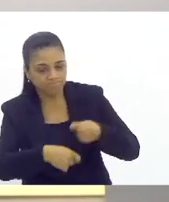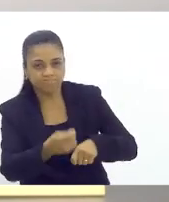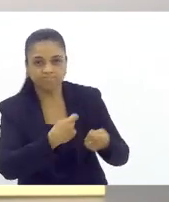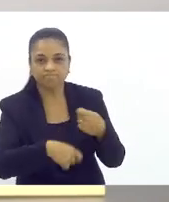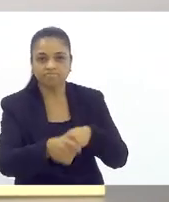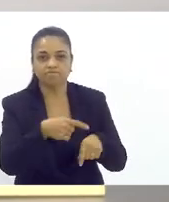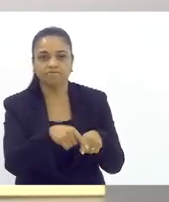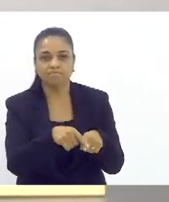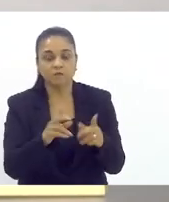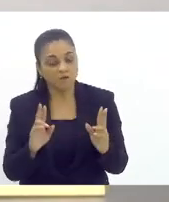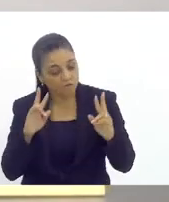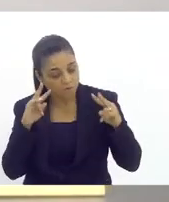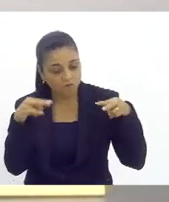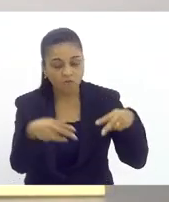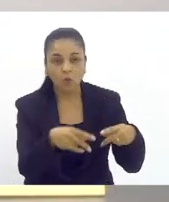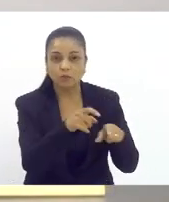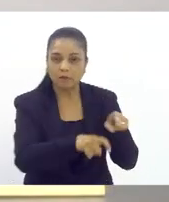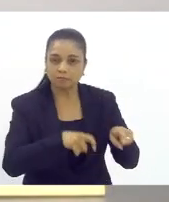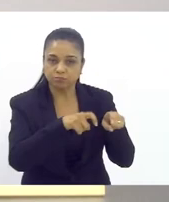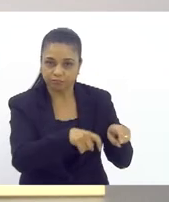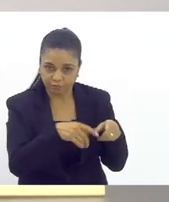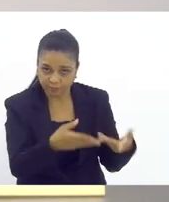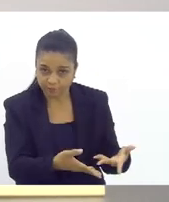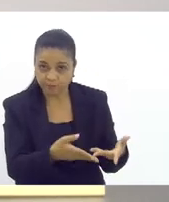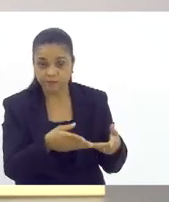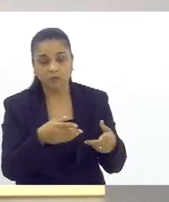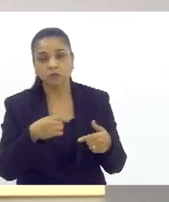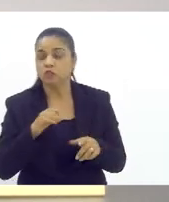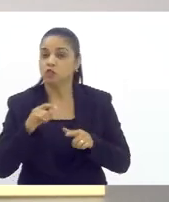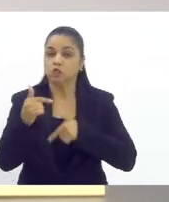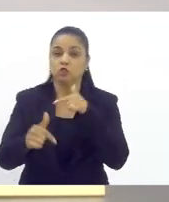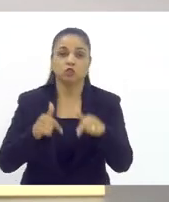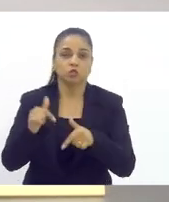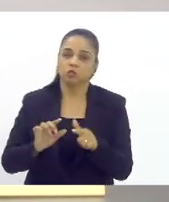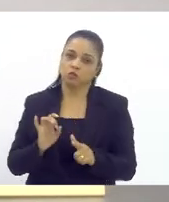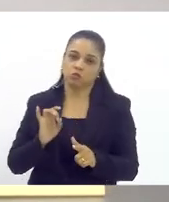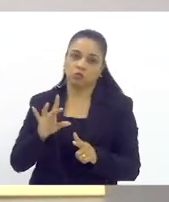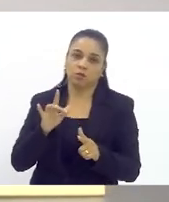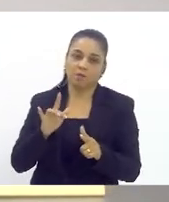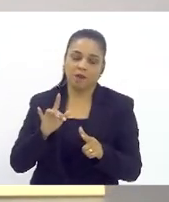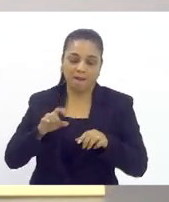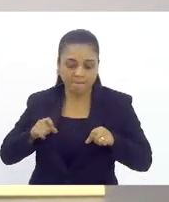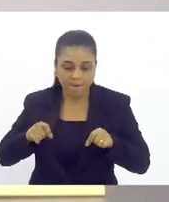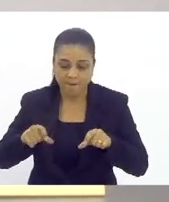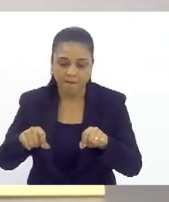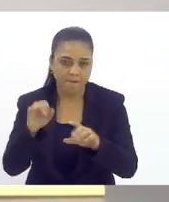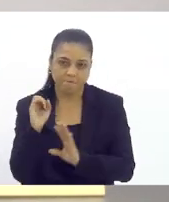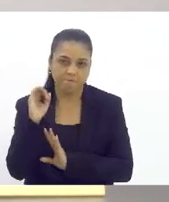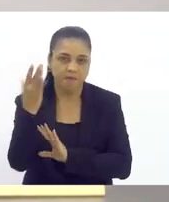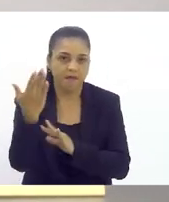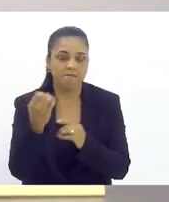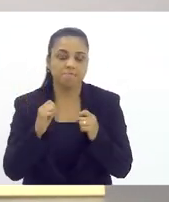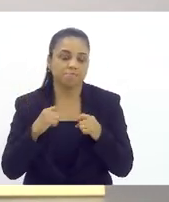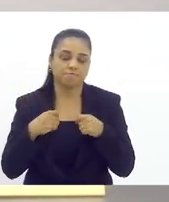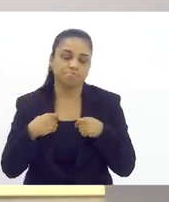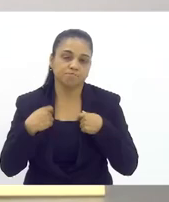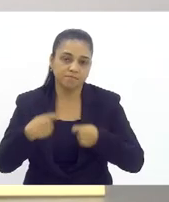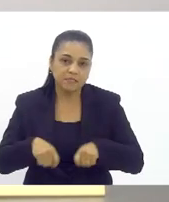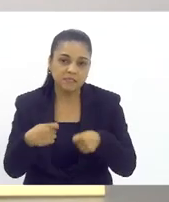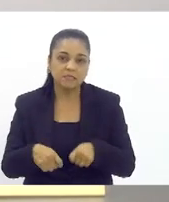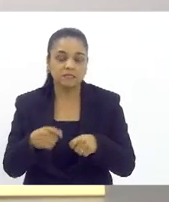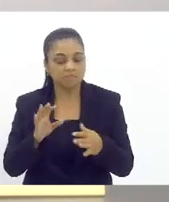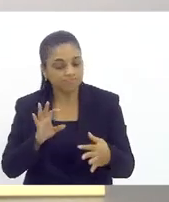voltada para esse público então Ou seja a gente não pode trabalhar só restauração a gente tem que trabalhar assistência e tem que trabalhar